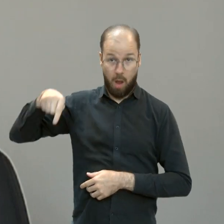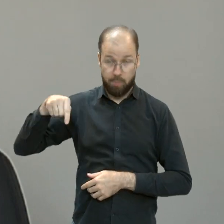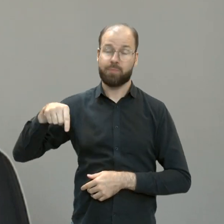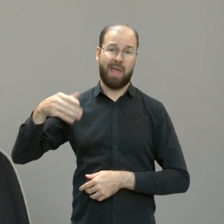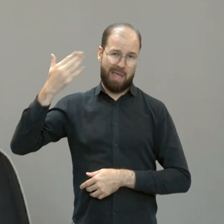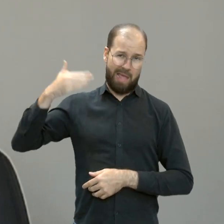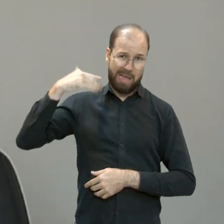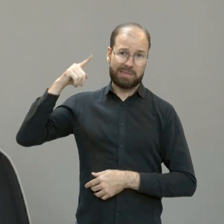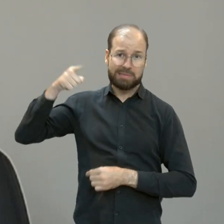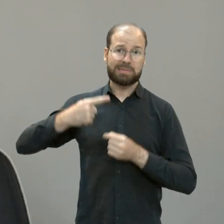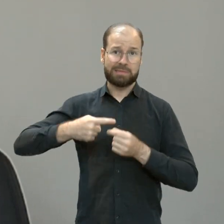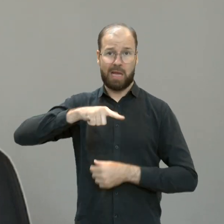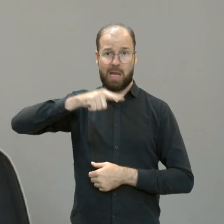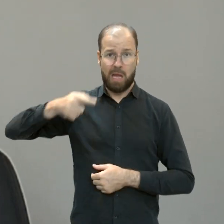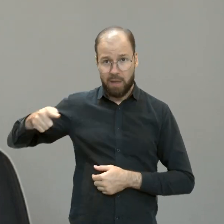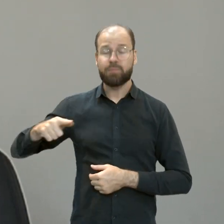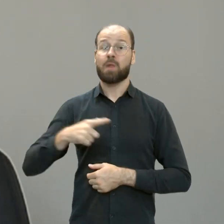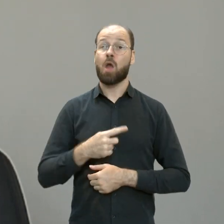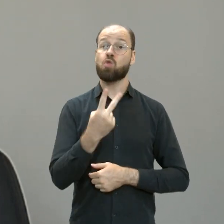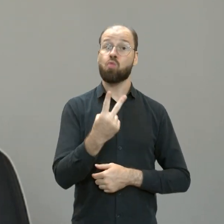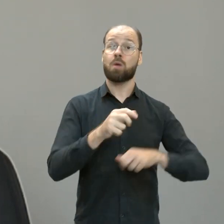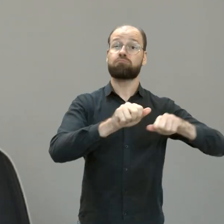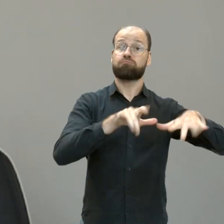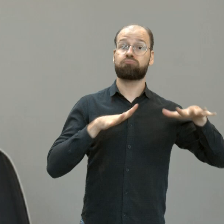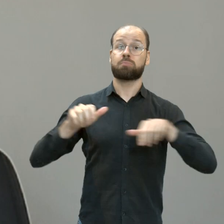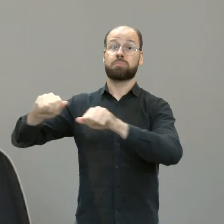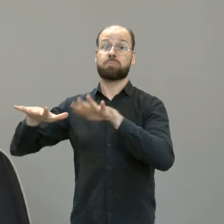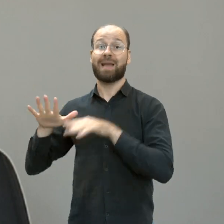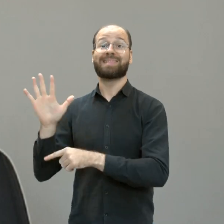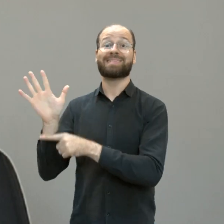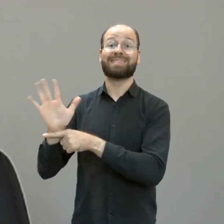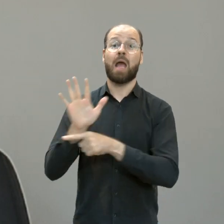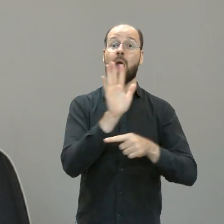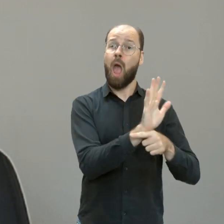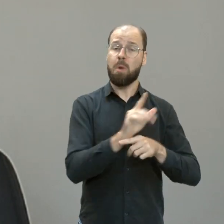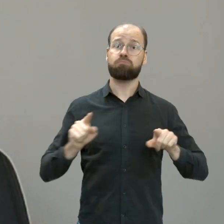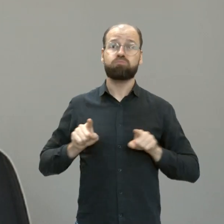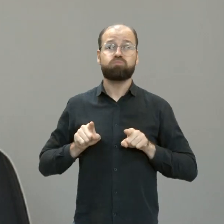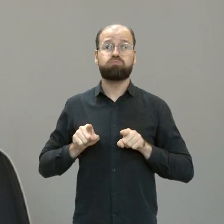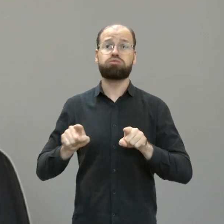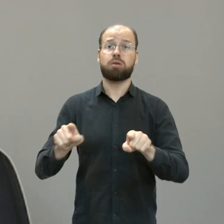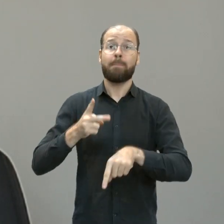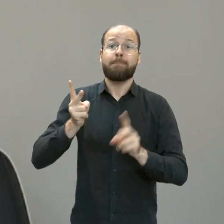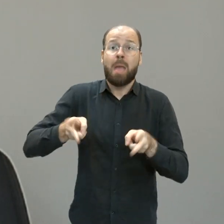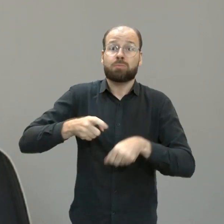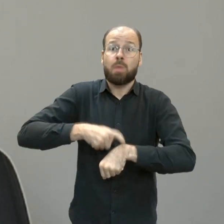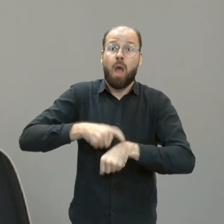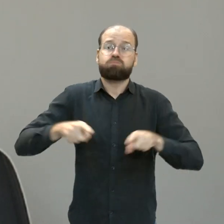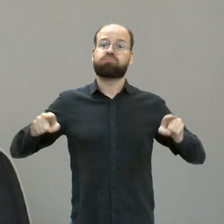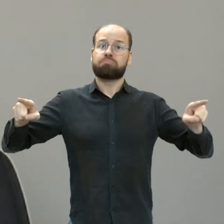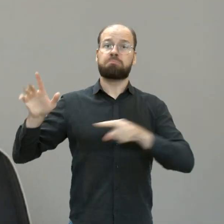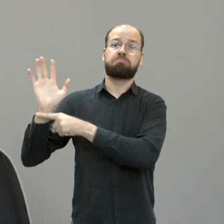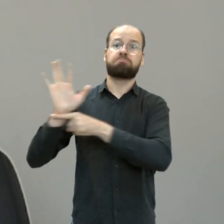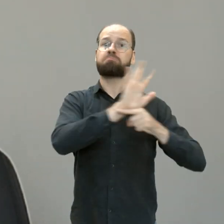ideia, Camila, nós tínhamos 2 salas de cinema que funcionavam simultaneamente. Então, para cada sala de cinema dessa, a